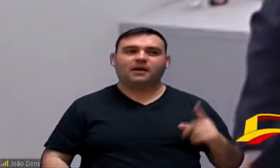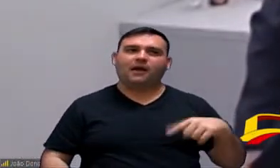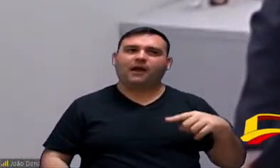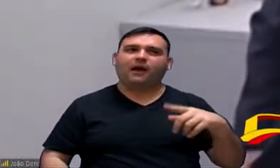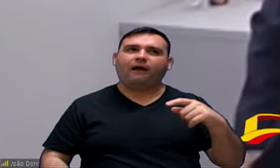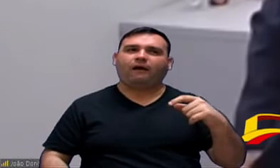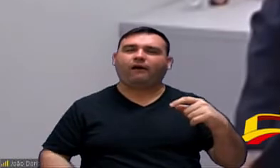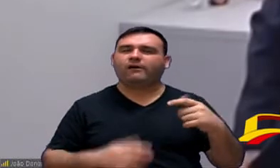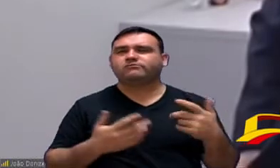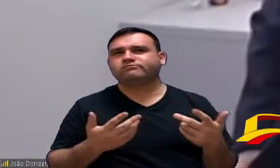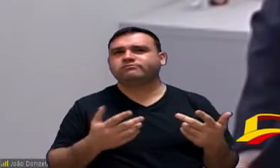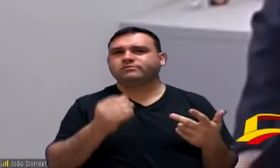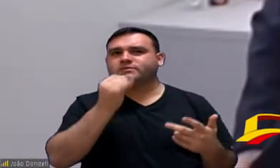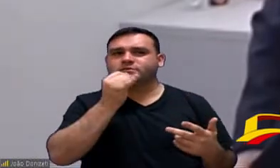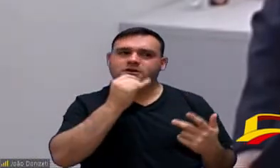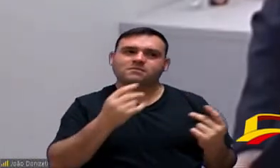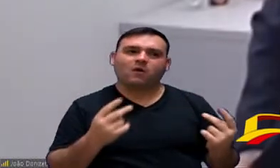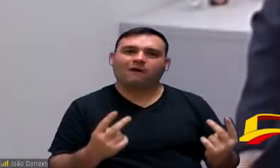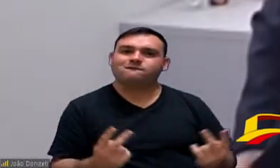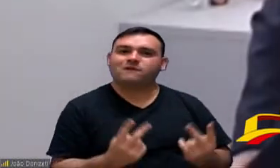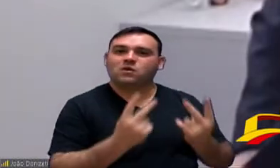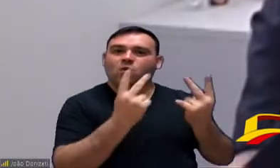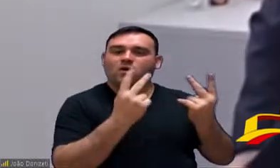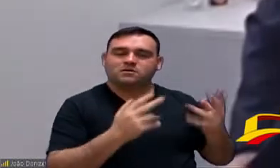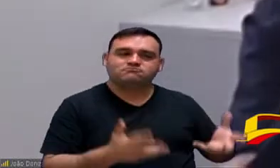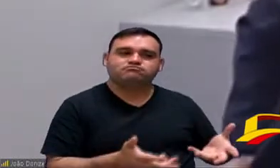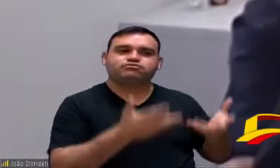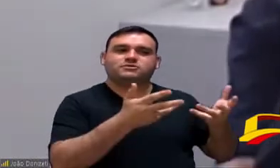forma, inclusive, de valorizar